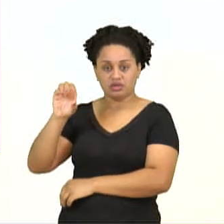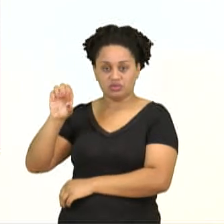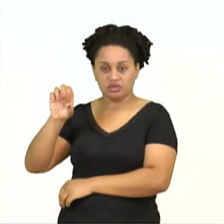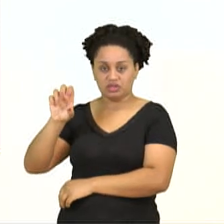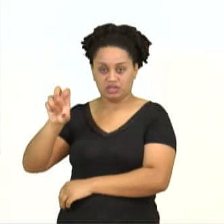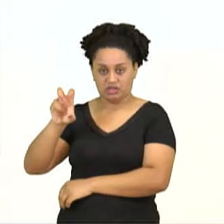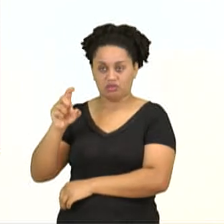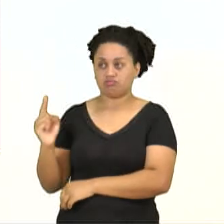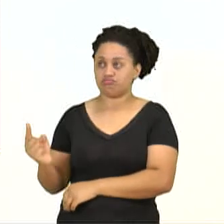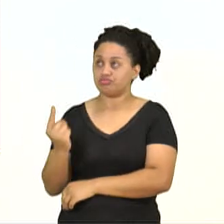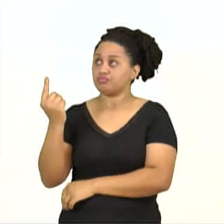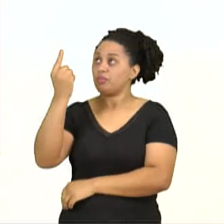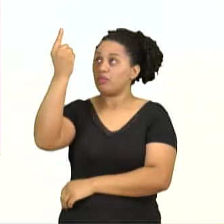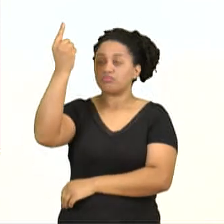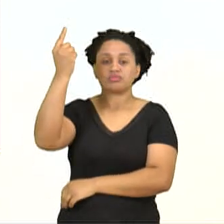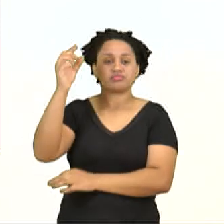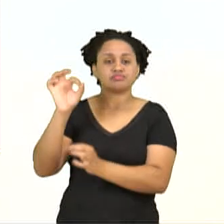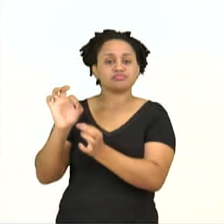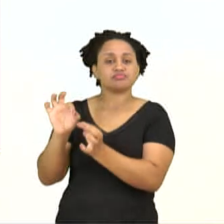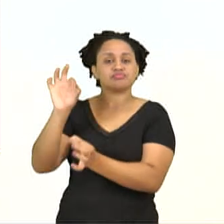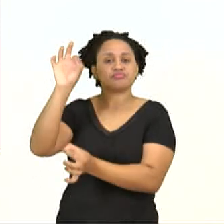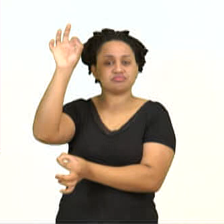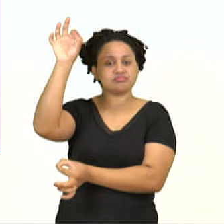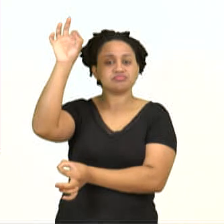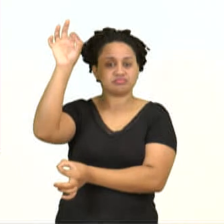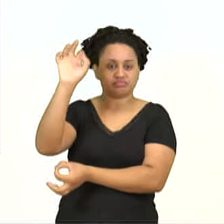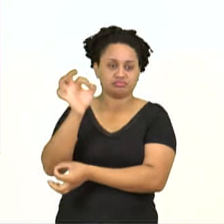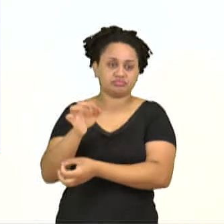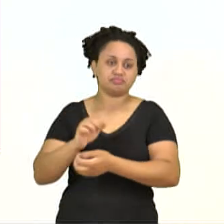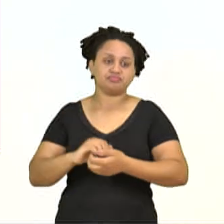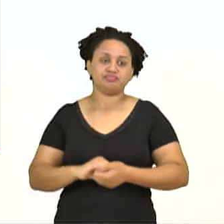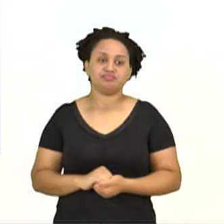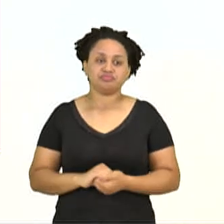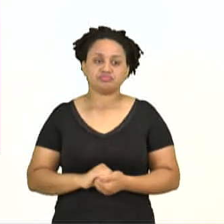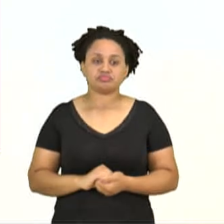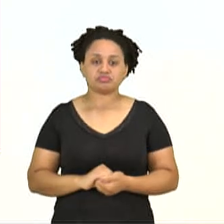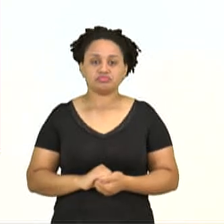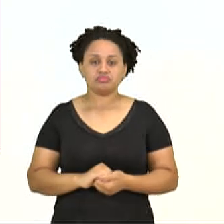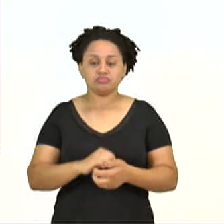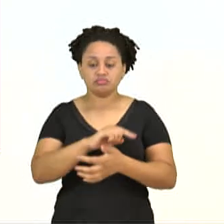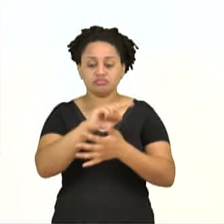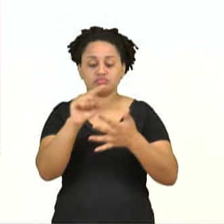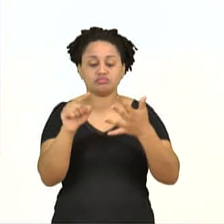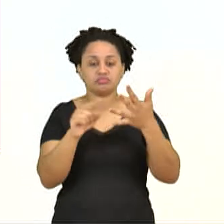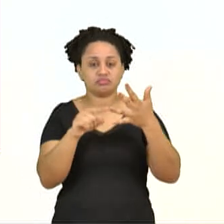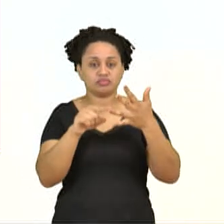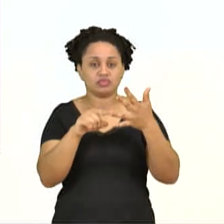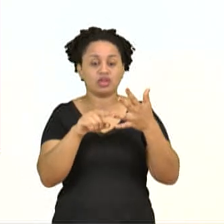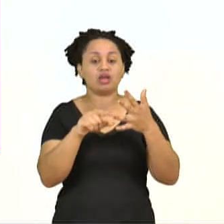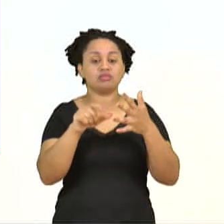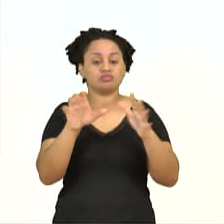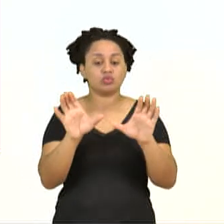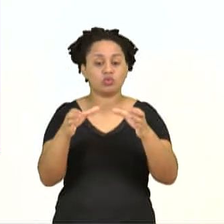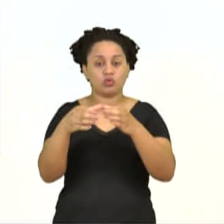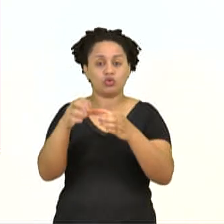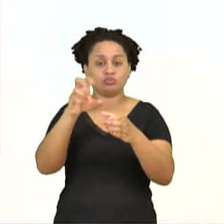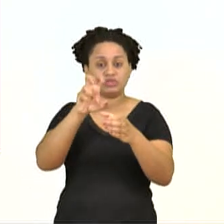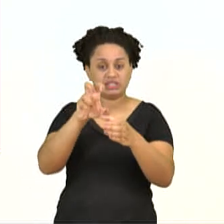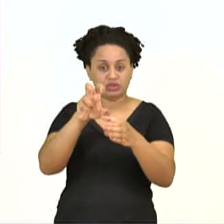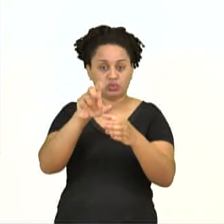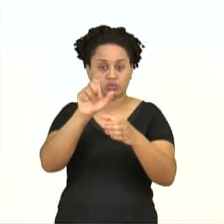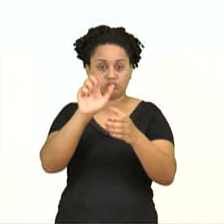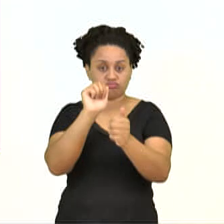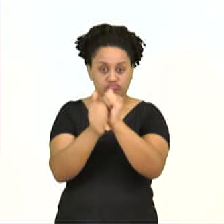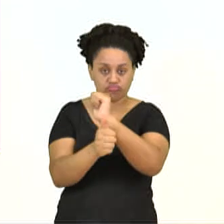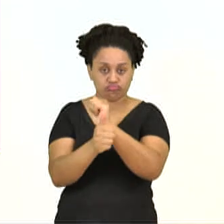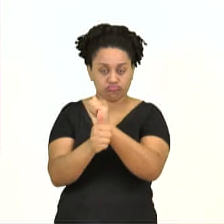do chão, que vai completar o 3,5 metros. São 5 jogadores para cada